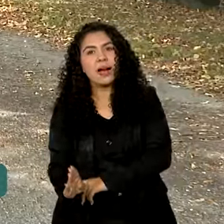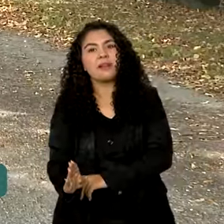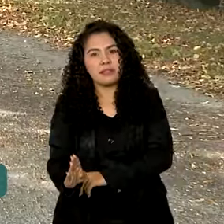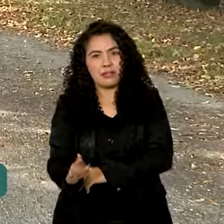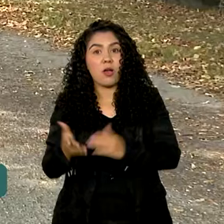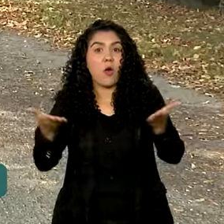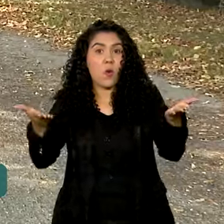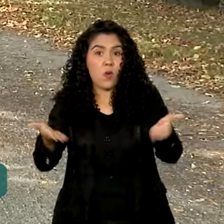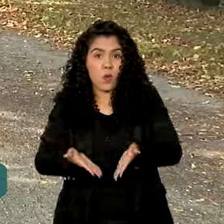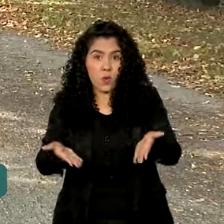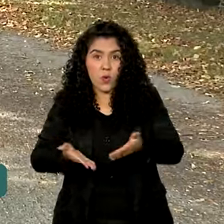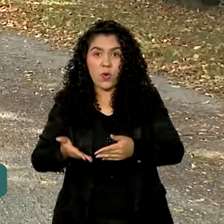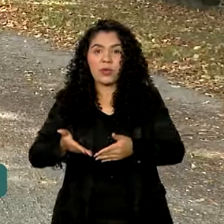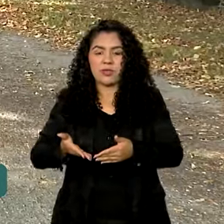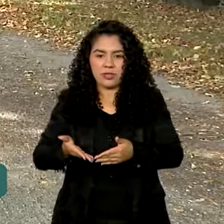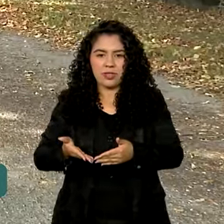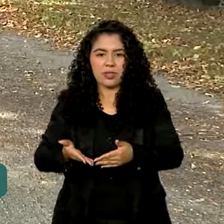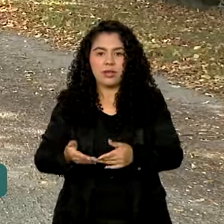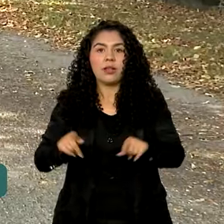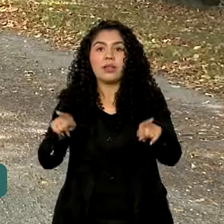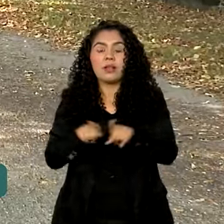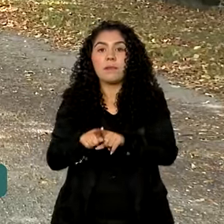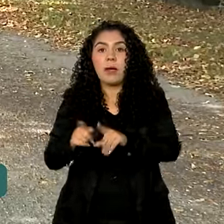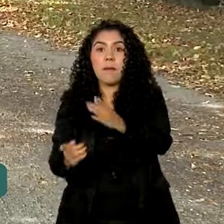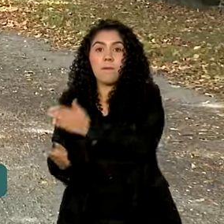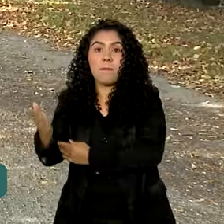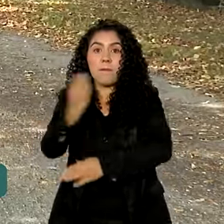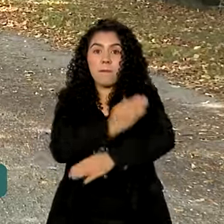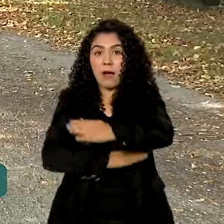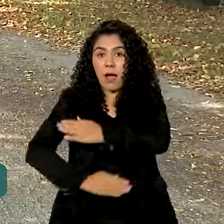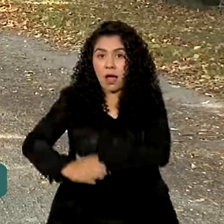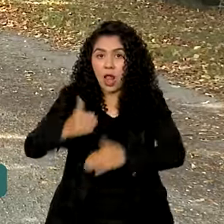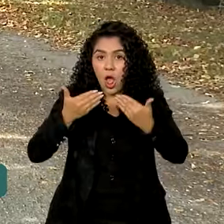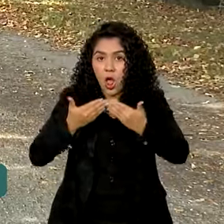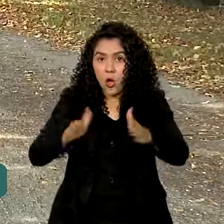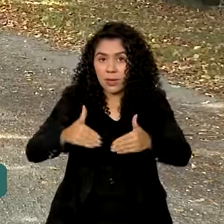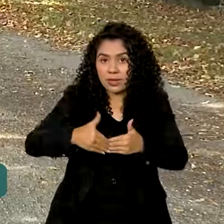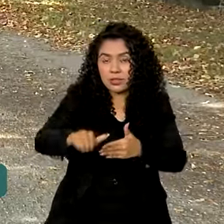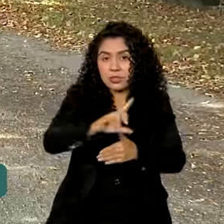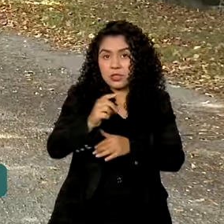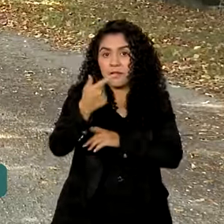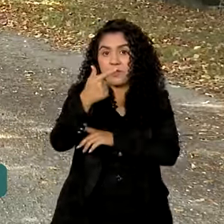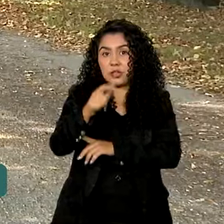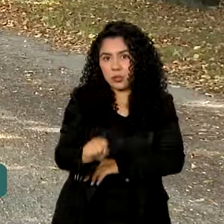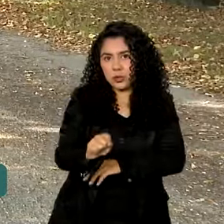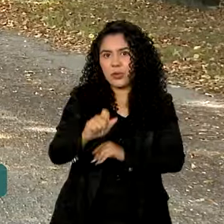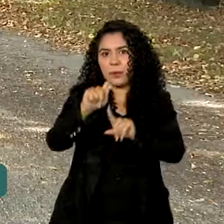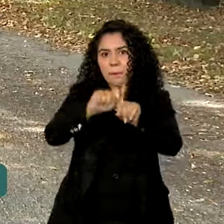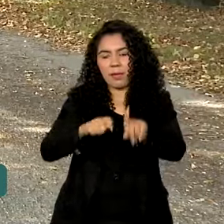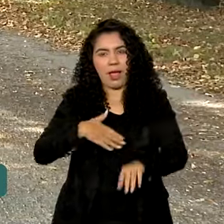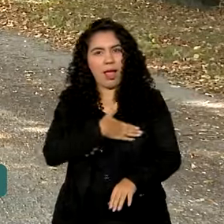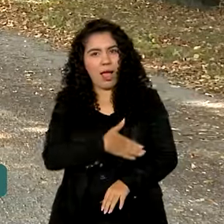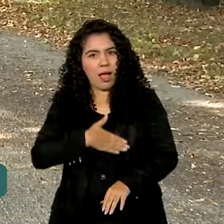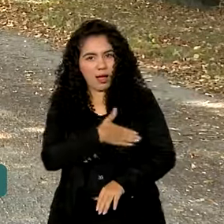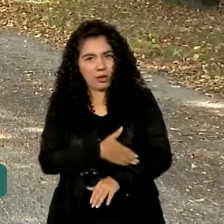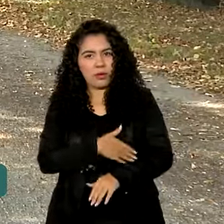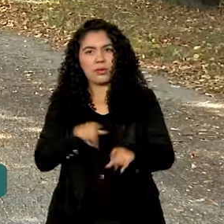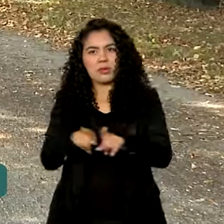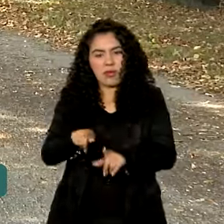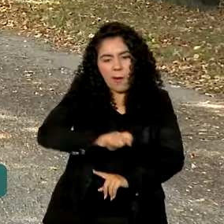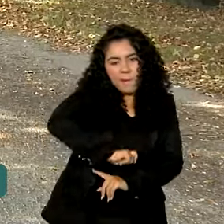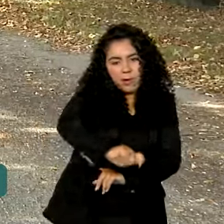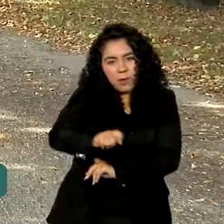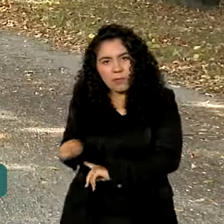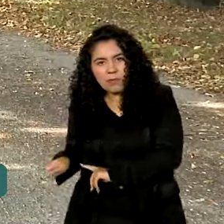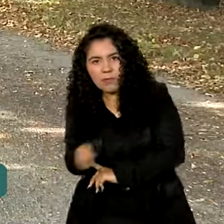embarcam hoje para os Jogos, que começam no dia 28 de agosto. Nesta segunda-feira, as primeiras delegações do tênis de mesa,